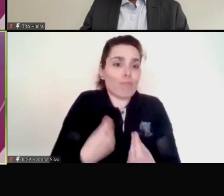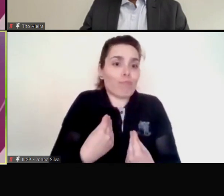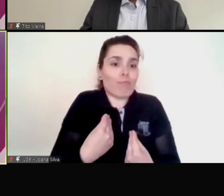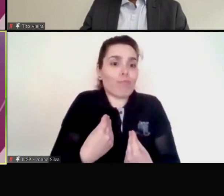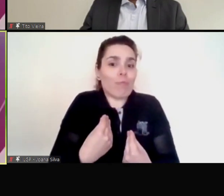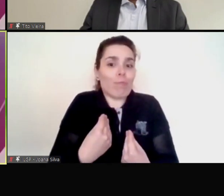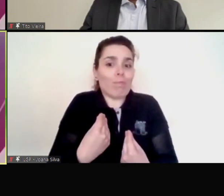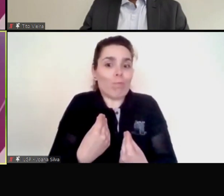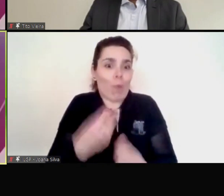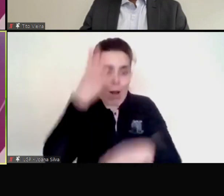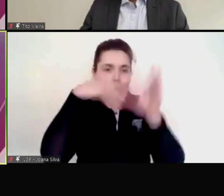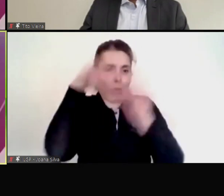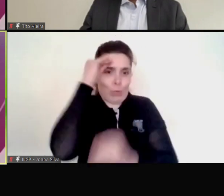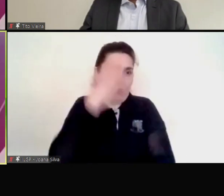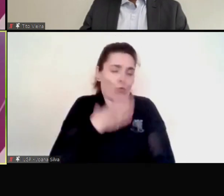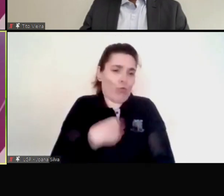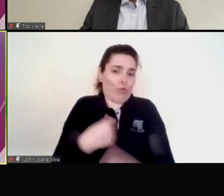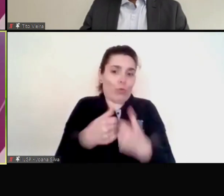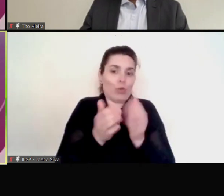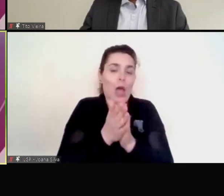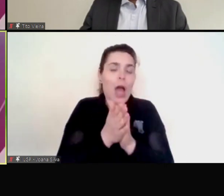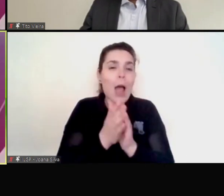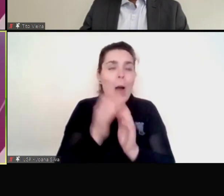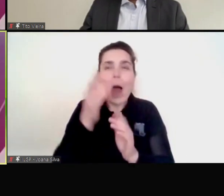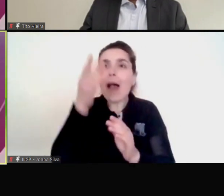aprender? Transferir é mais difícil.